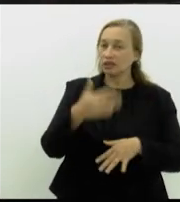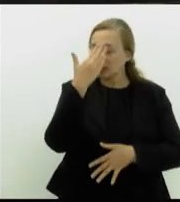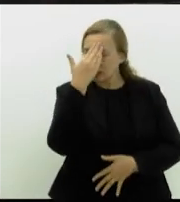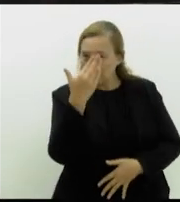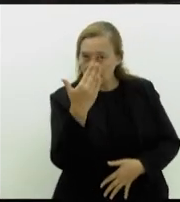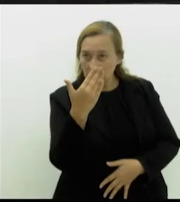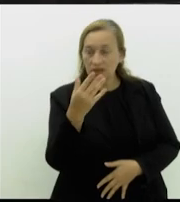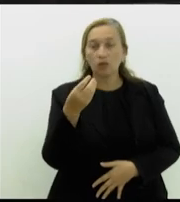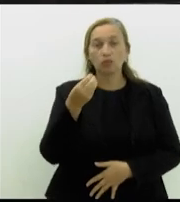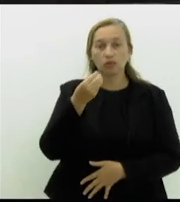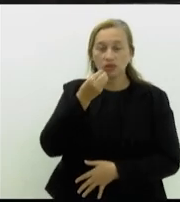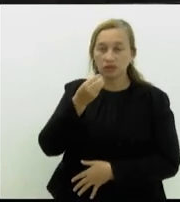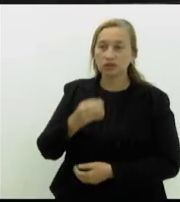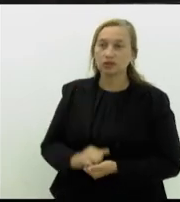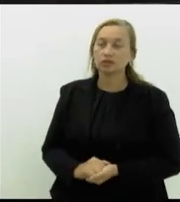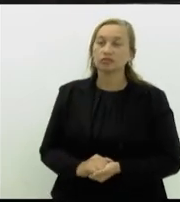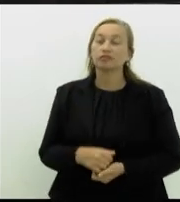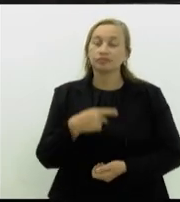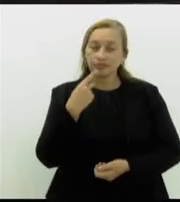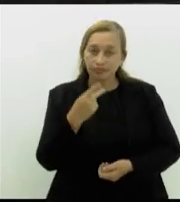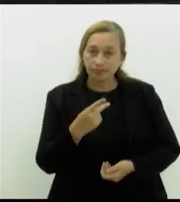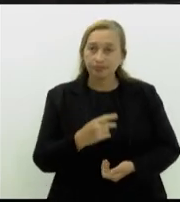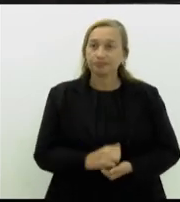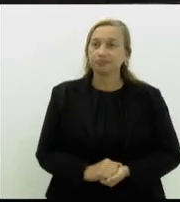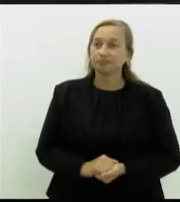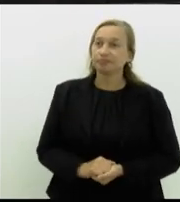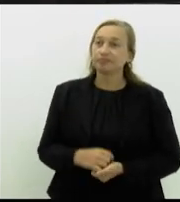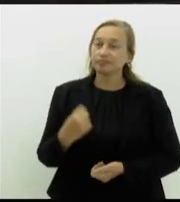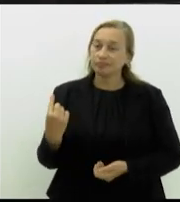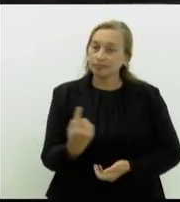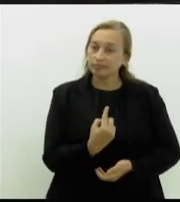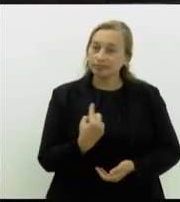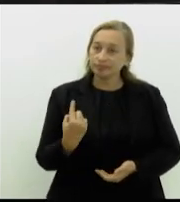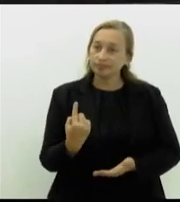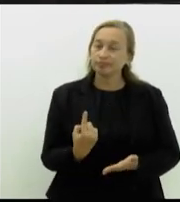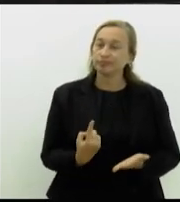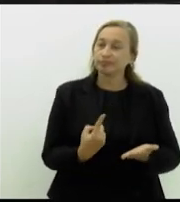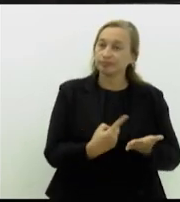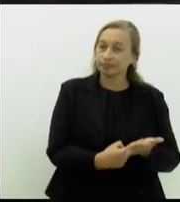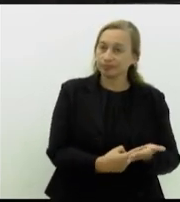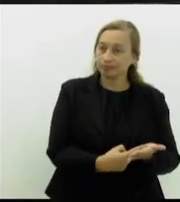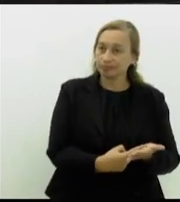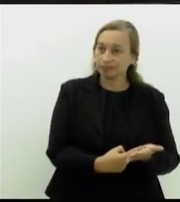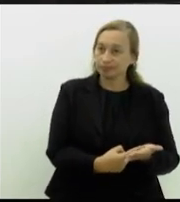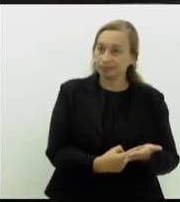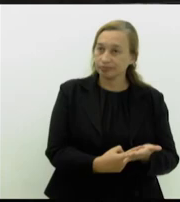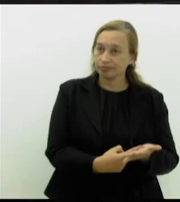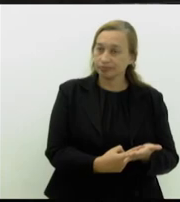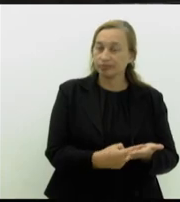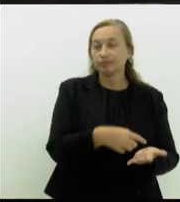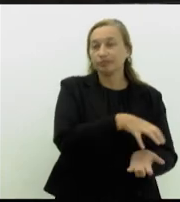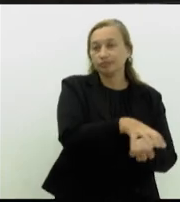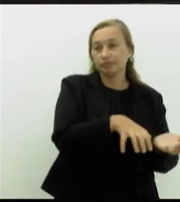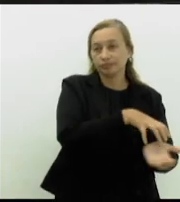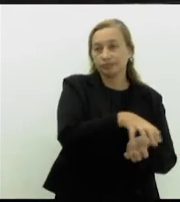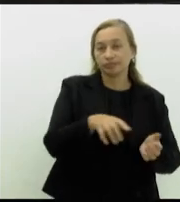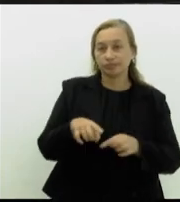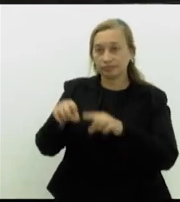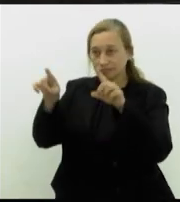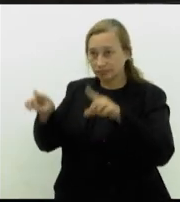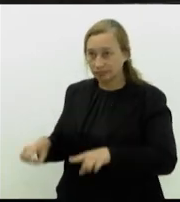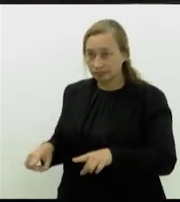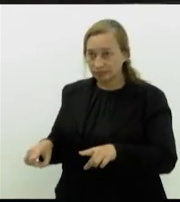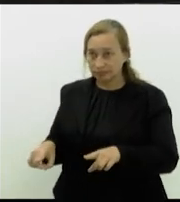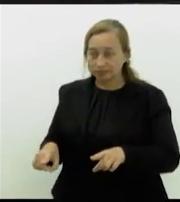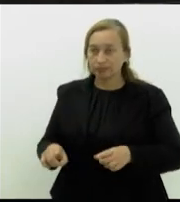aí a oportunidade, reafirmando os nossos compromissos, tanto com a greve dos servidores, né,